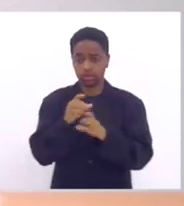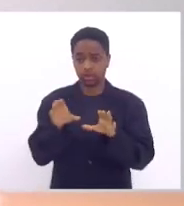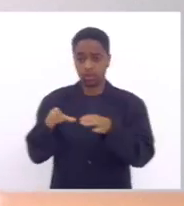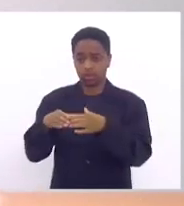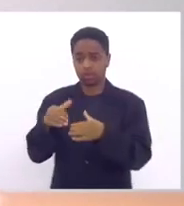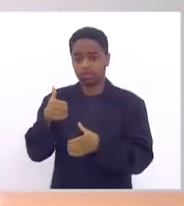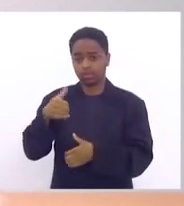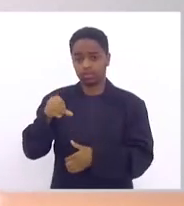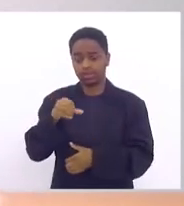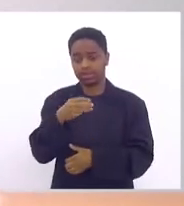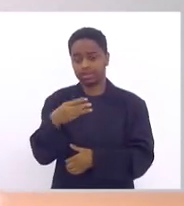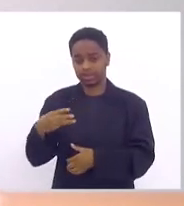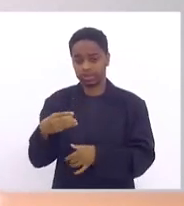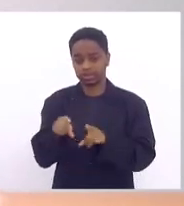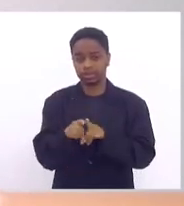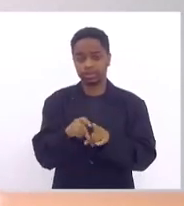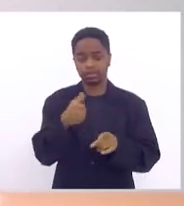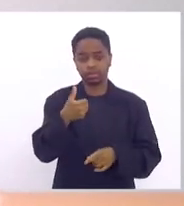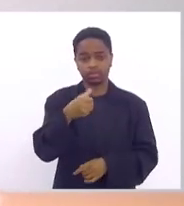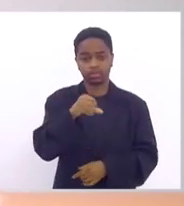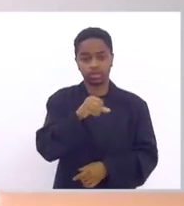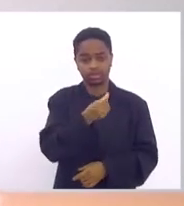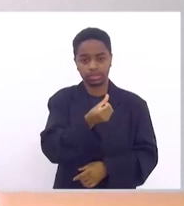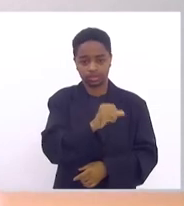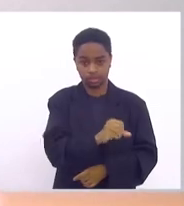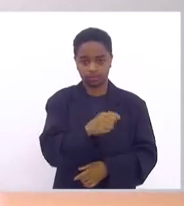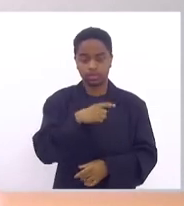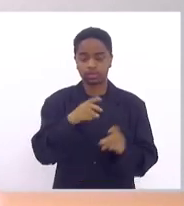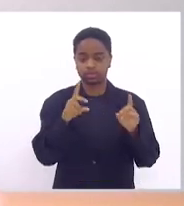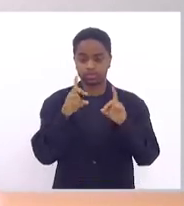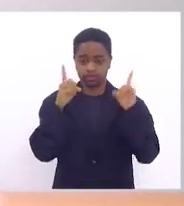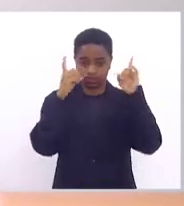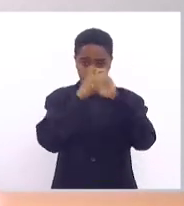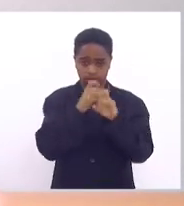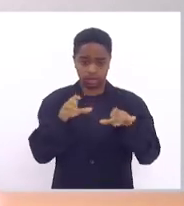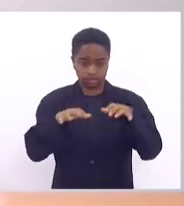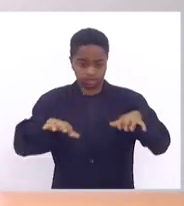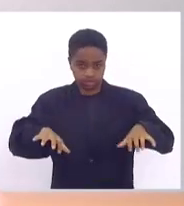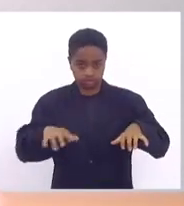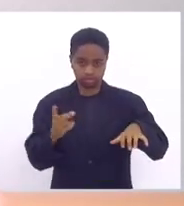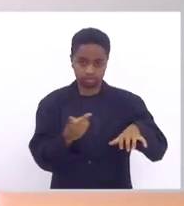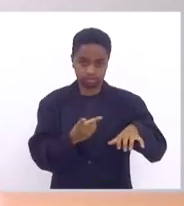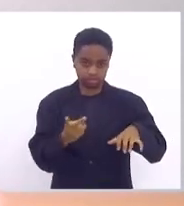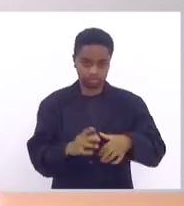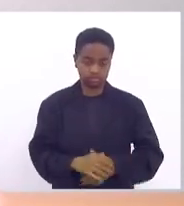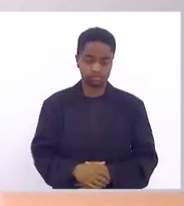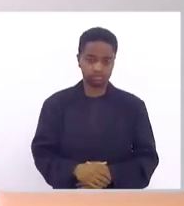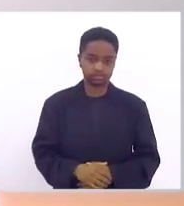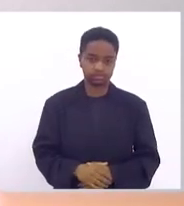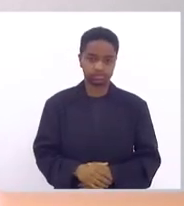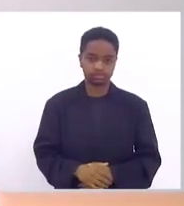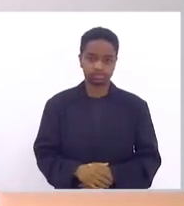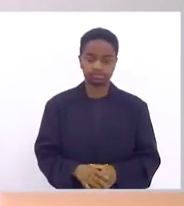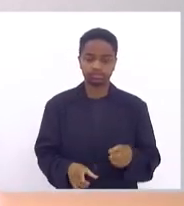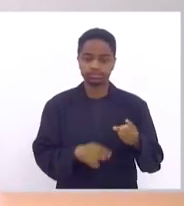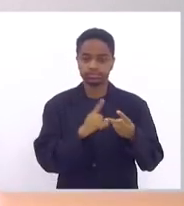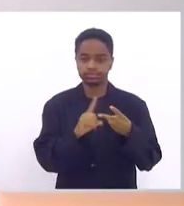tenho uma dificuldade pessoal de 69 eu tenho dificuldade com os dois né Eh em segundo